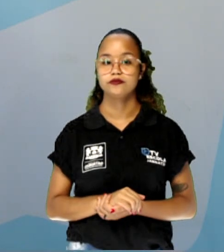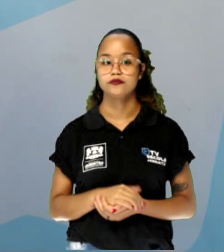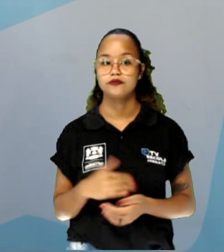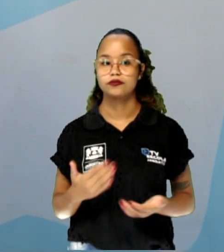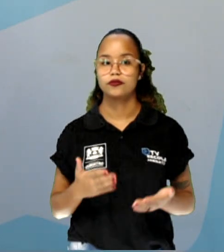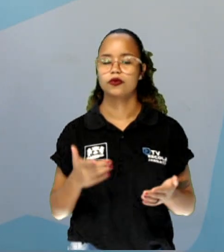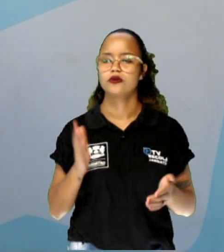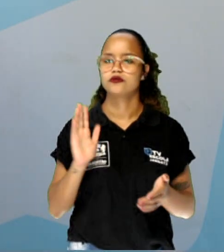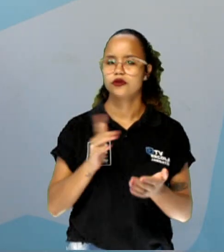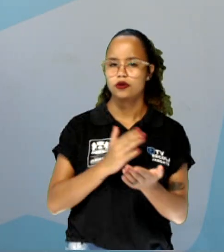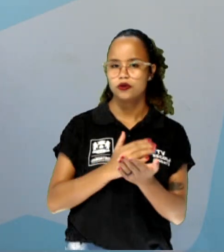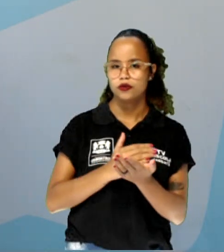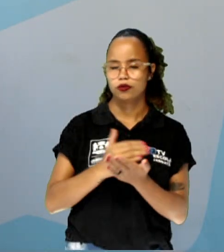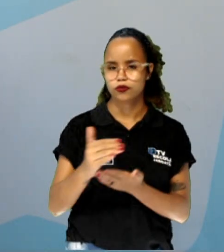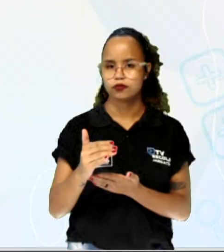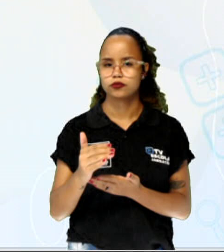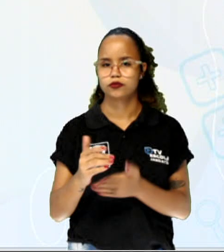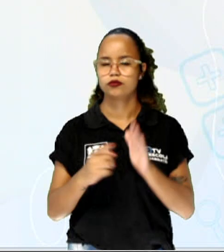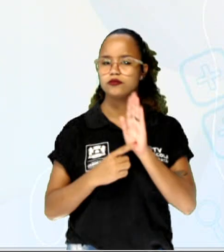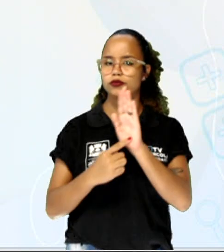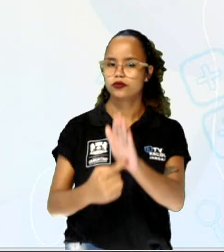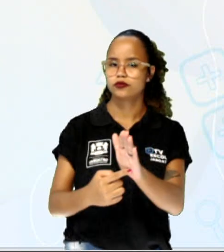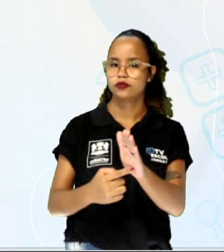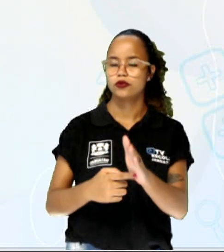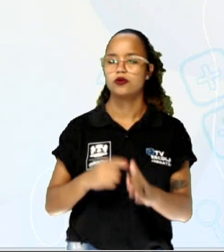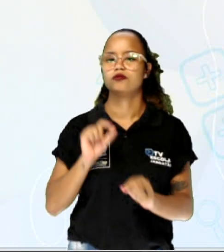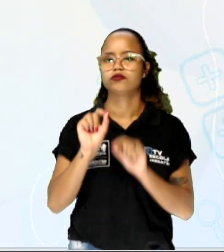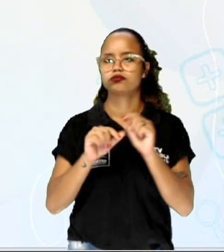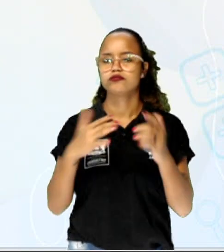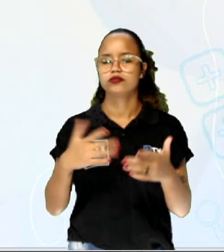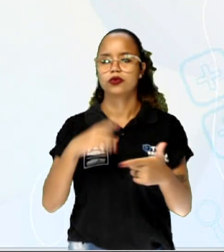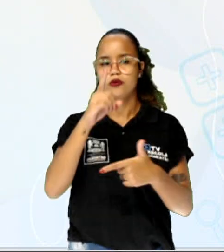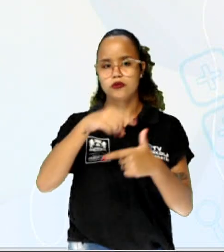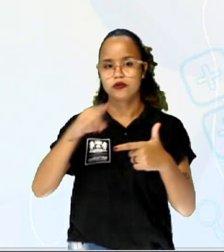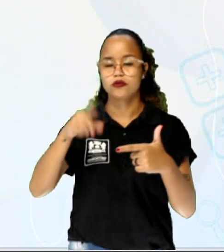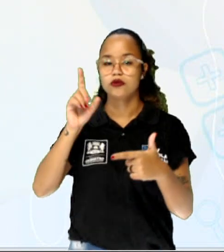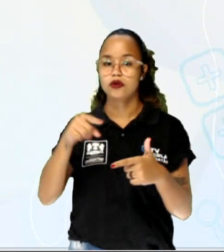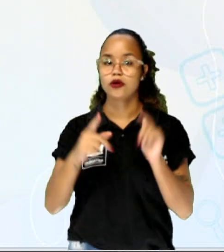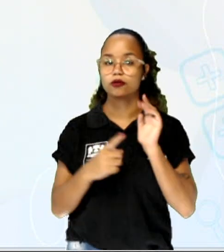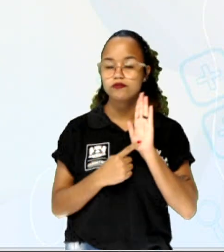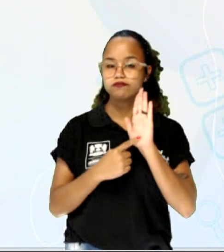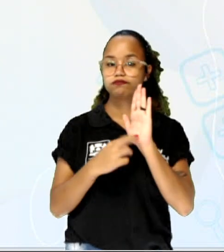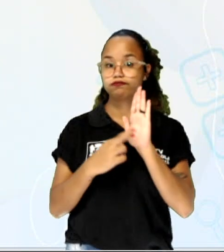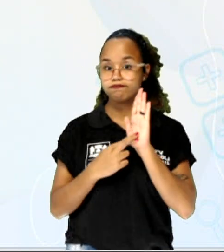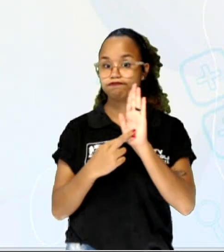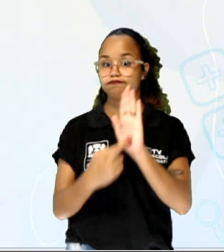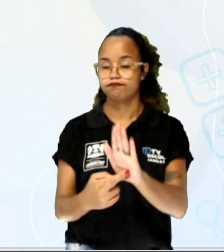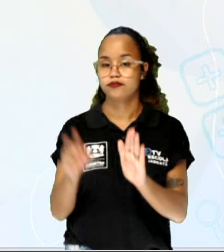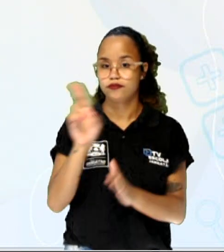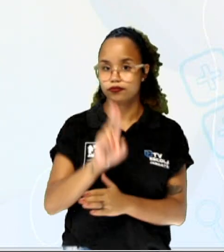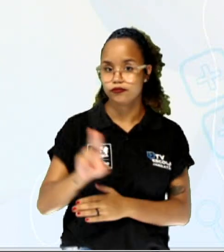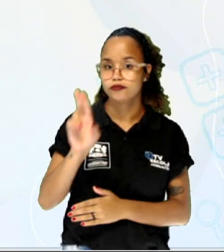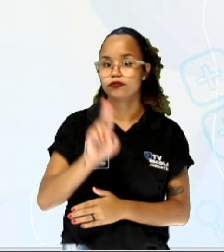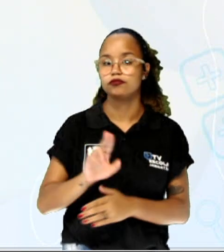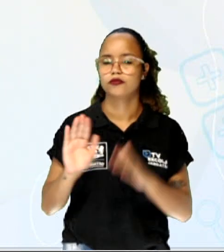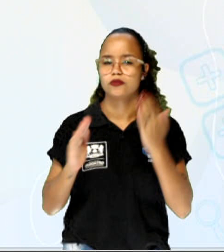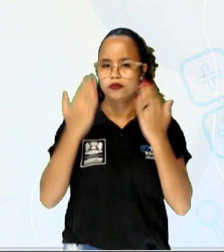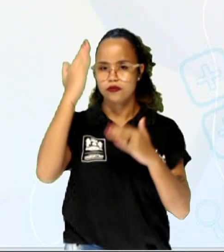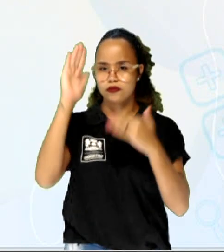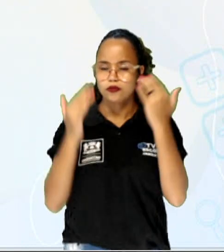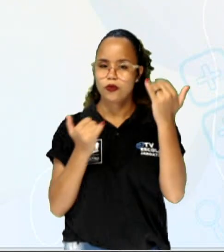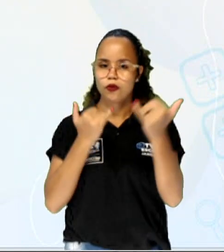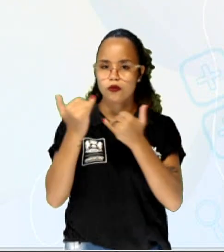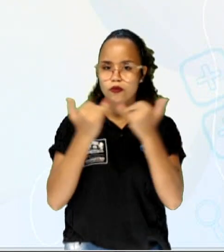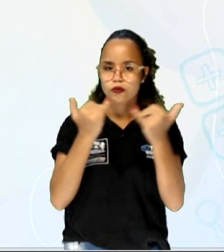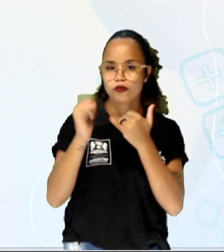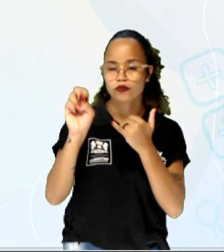aí eu já começo apresentando aqui a definição de gráficos, né? Então, gráficos são representações utilizadas em análises informativas